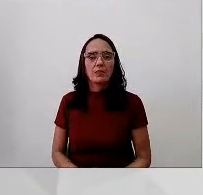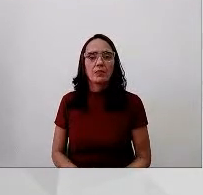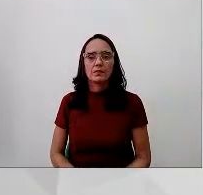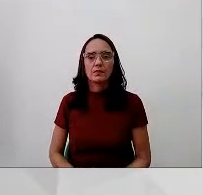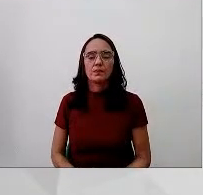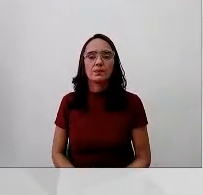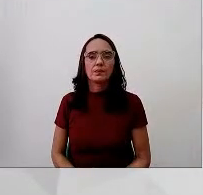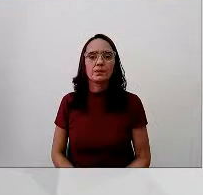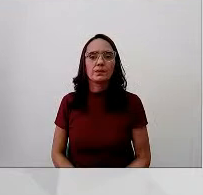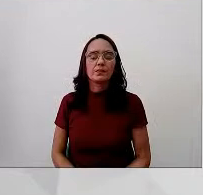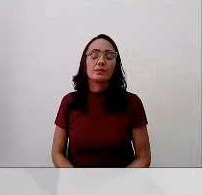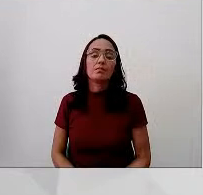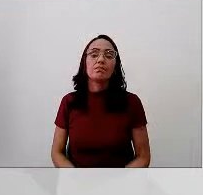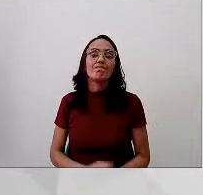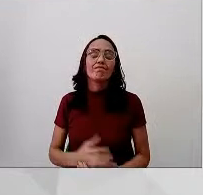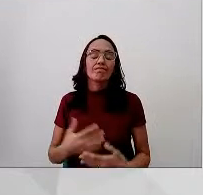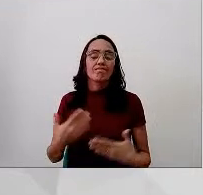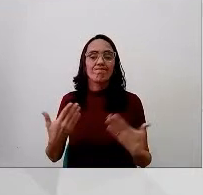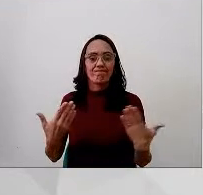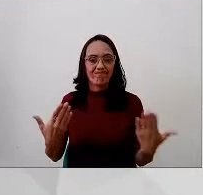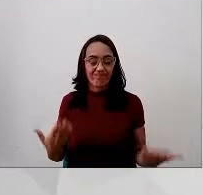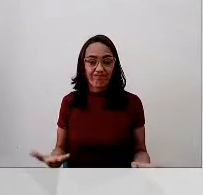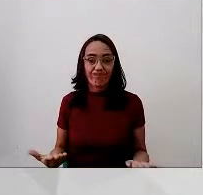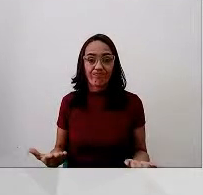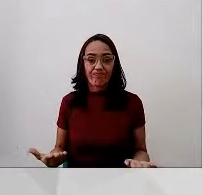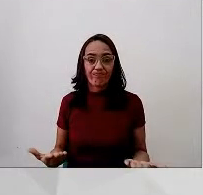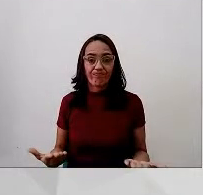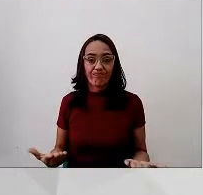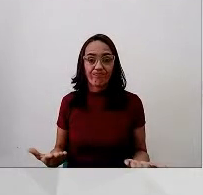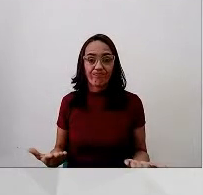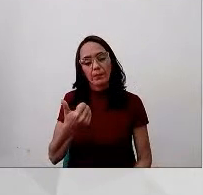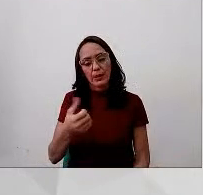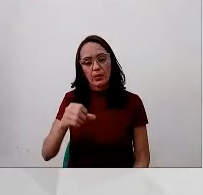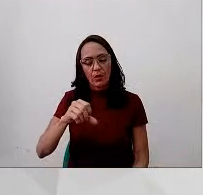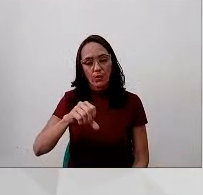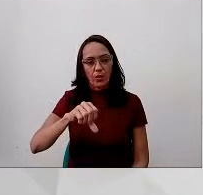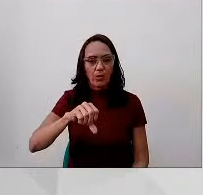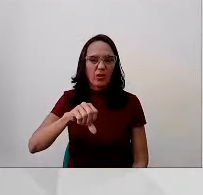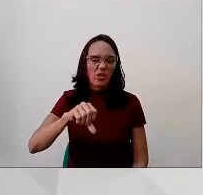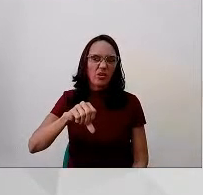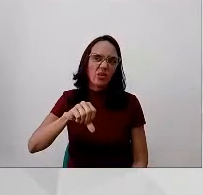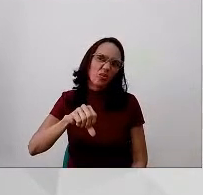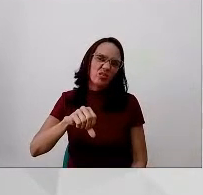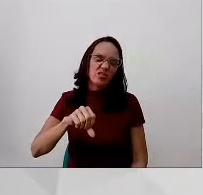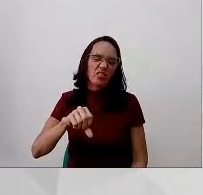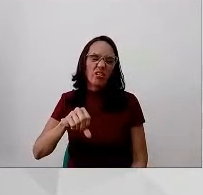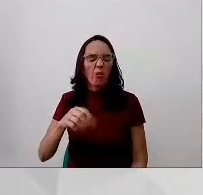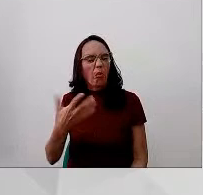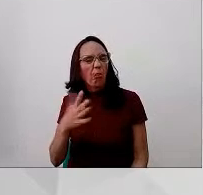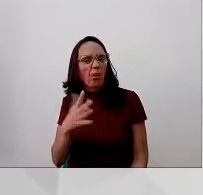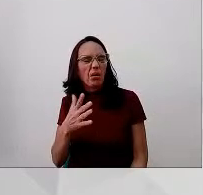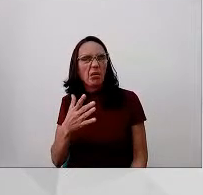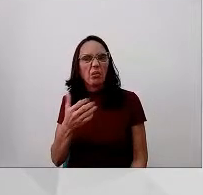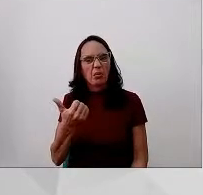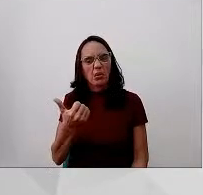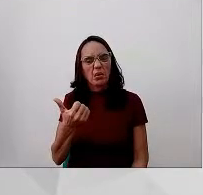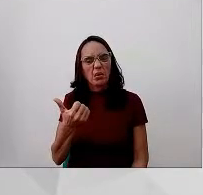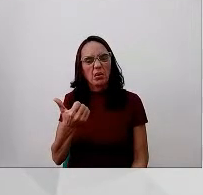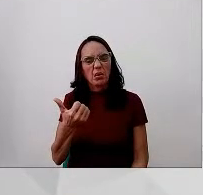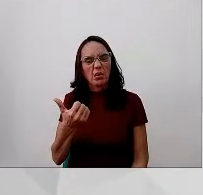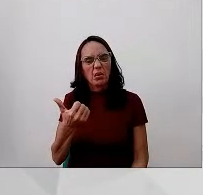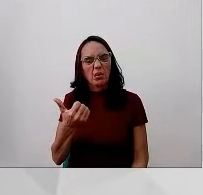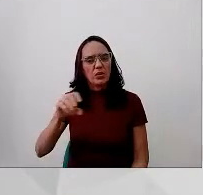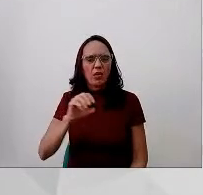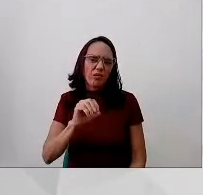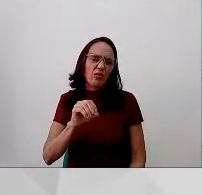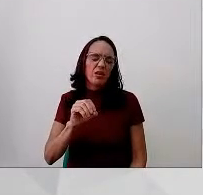Bem, década de 80 e 90 foi bastante intenso, né, de